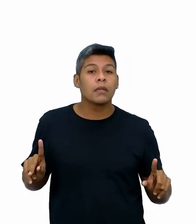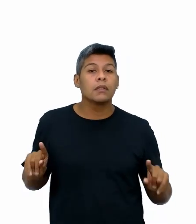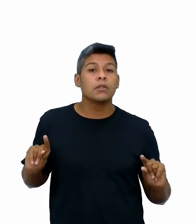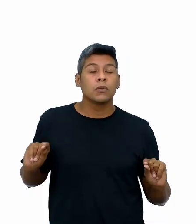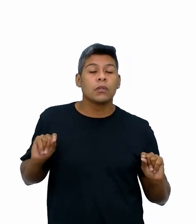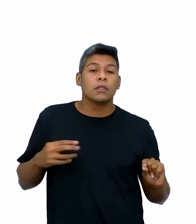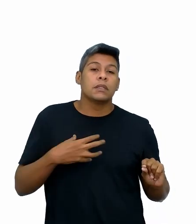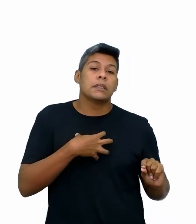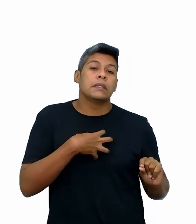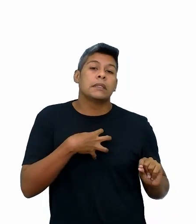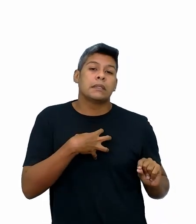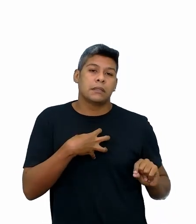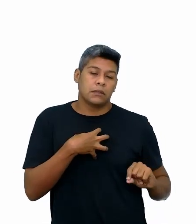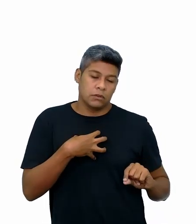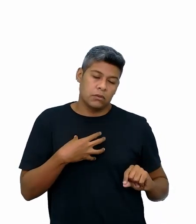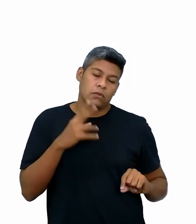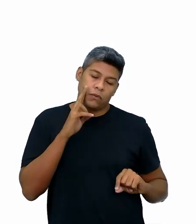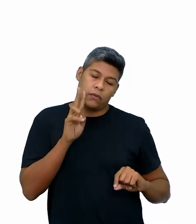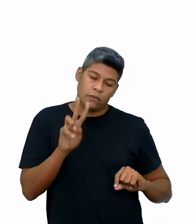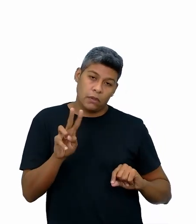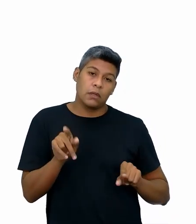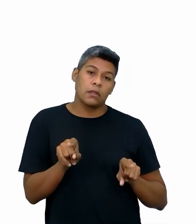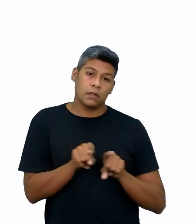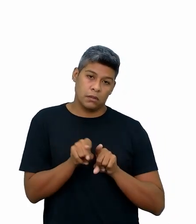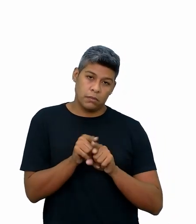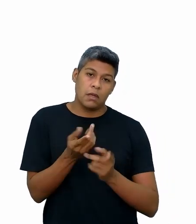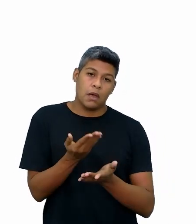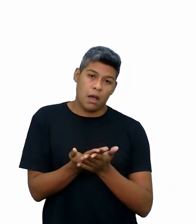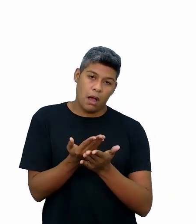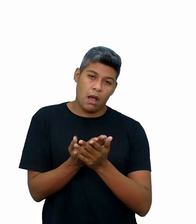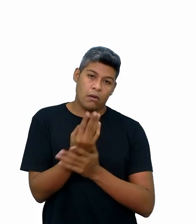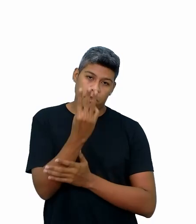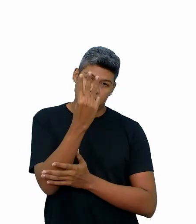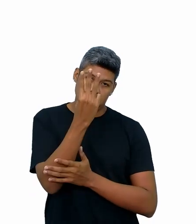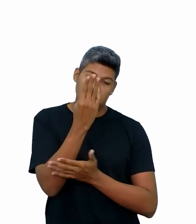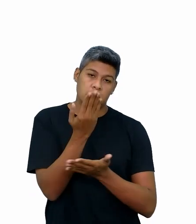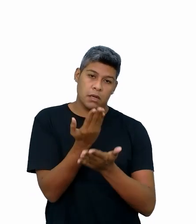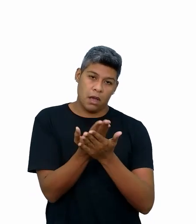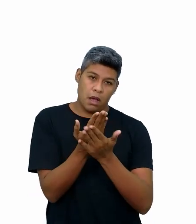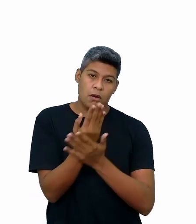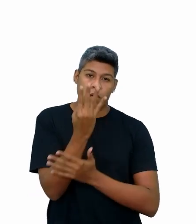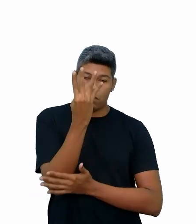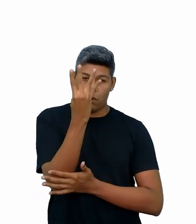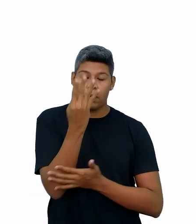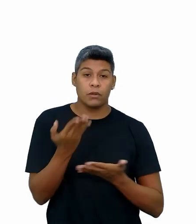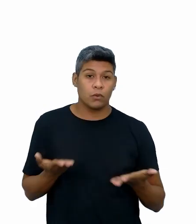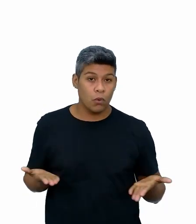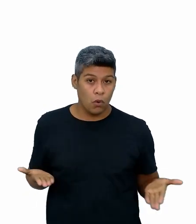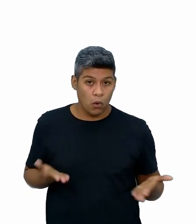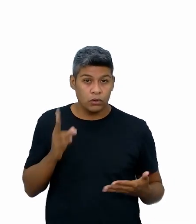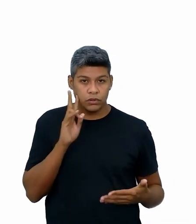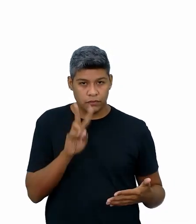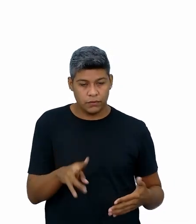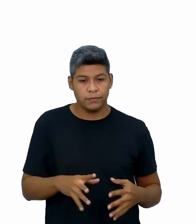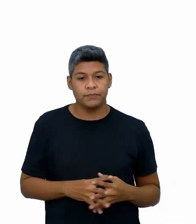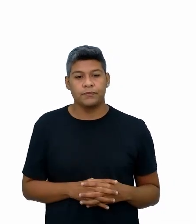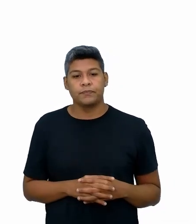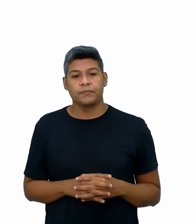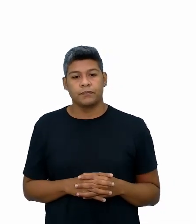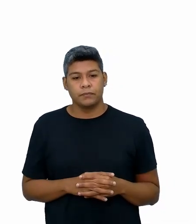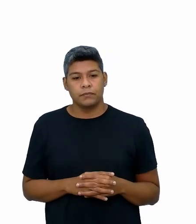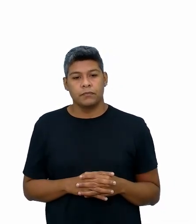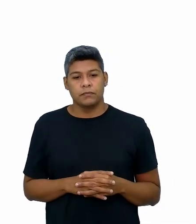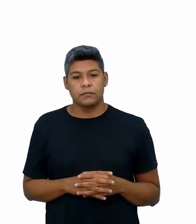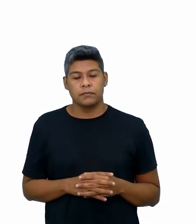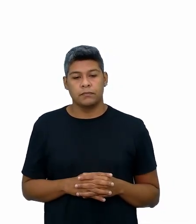de sentido, tá? E a gente vai ver isso, então, nas aulas 3 e 4 aqui da nossa sequência hoje. A gente tem, então, aqui